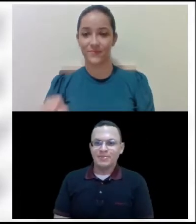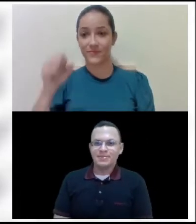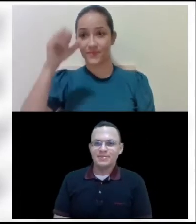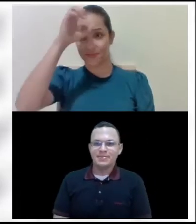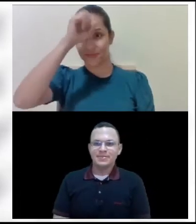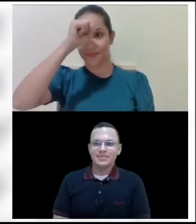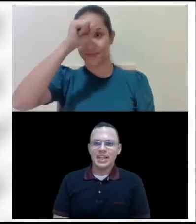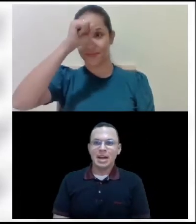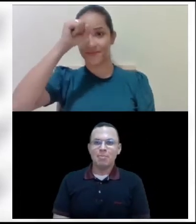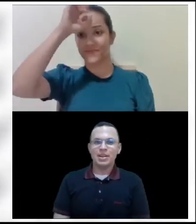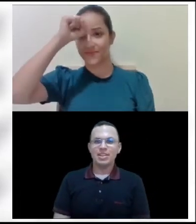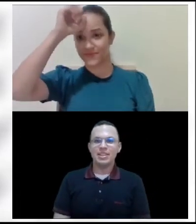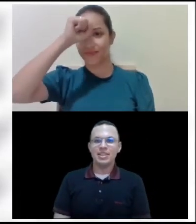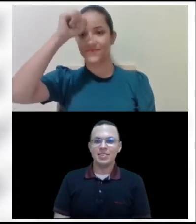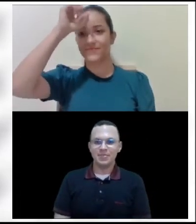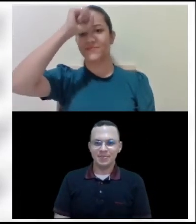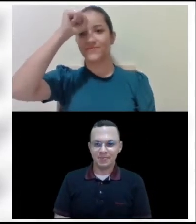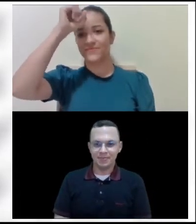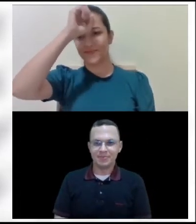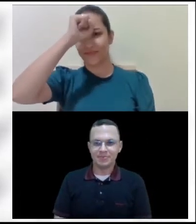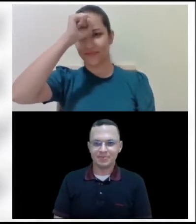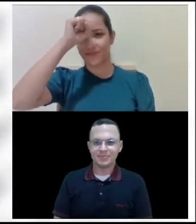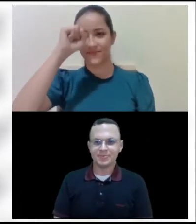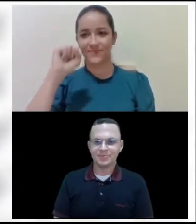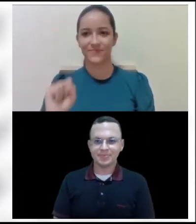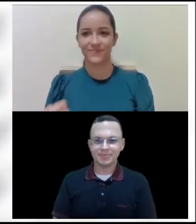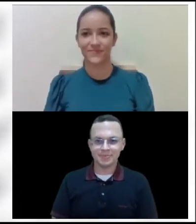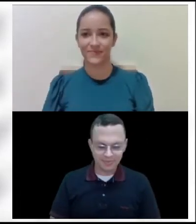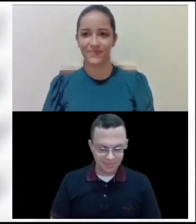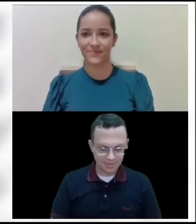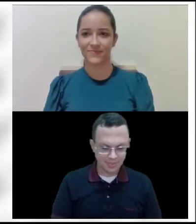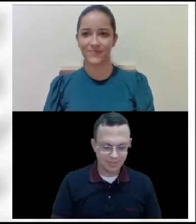Outro, aprender.